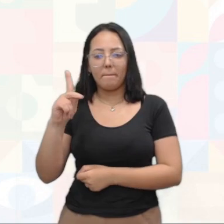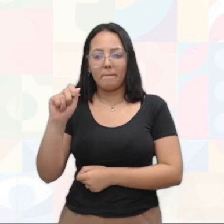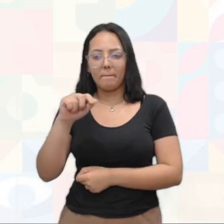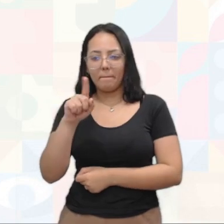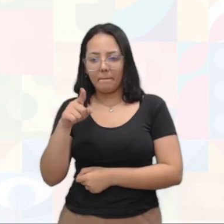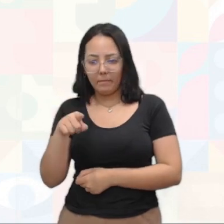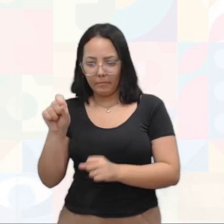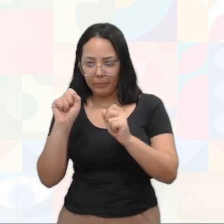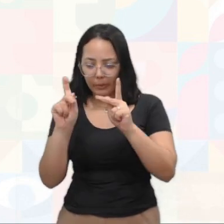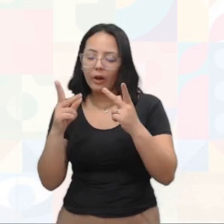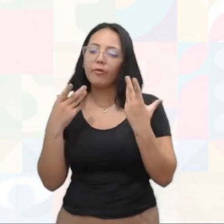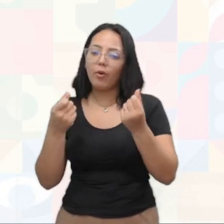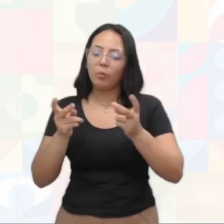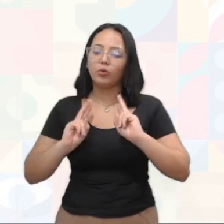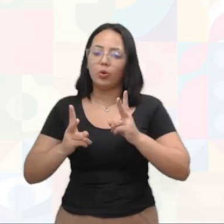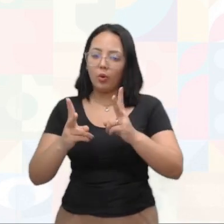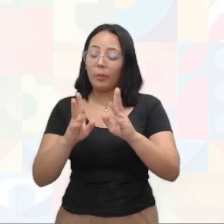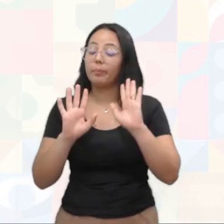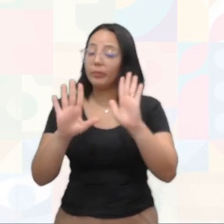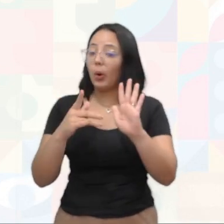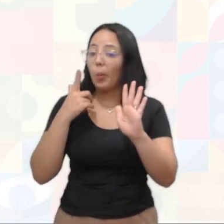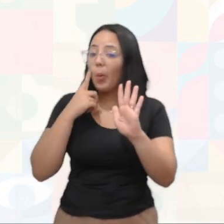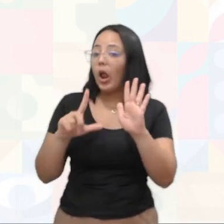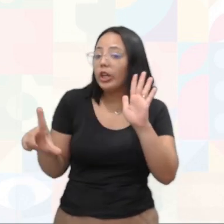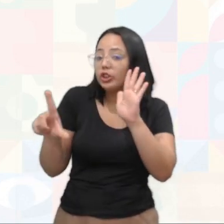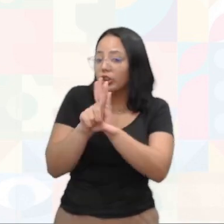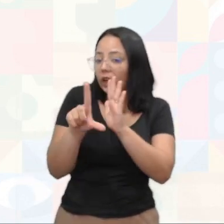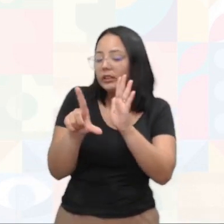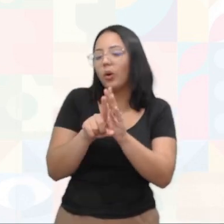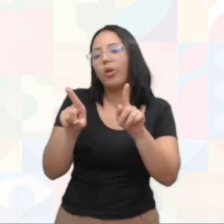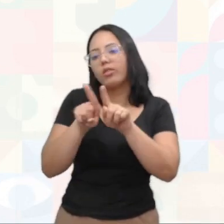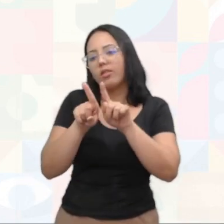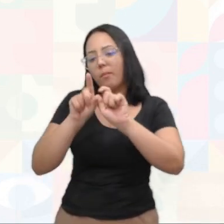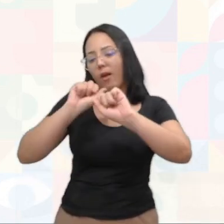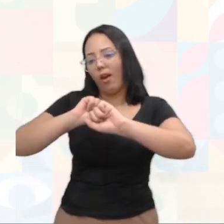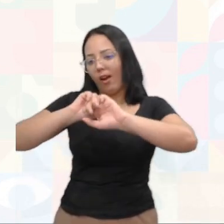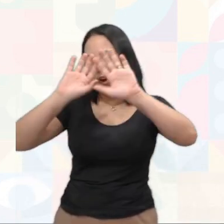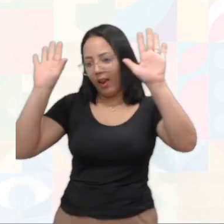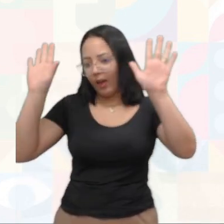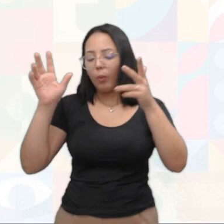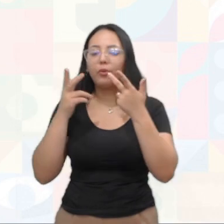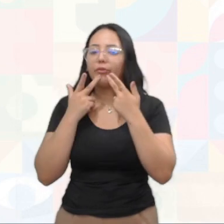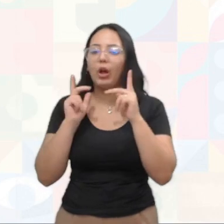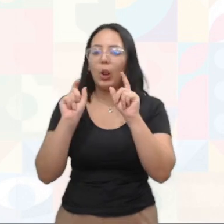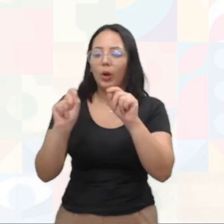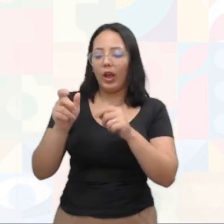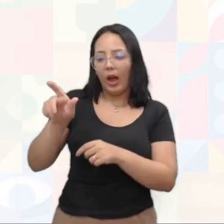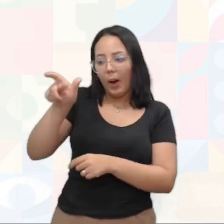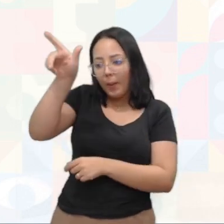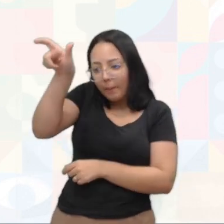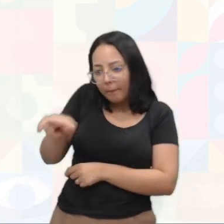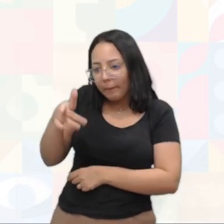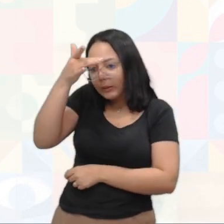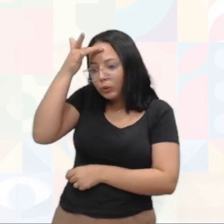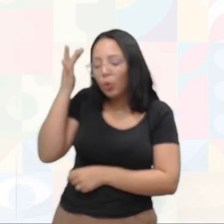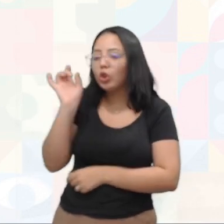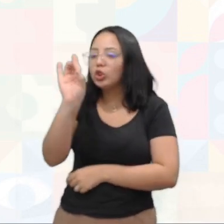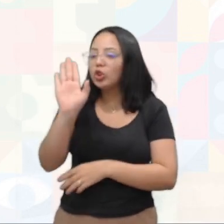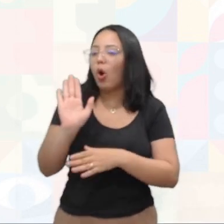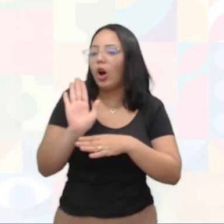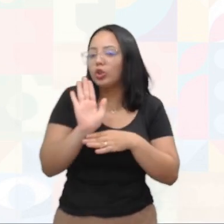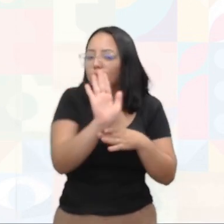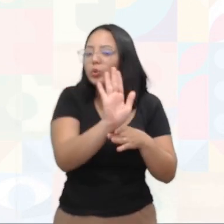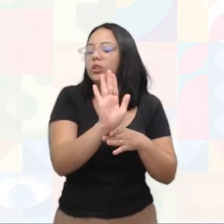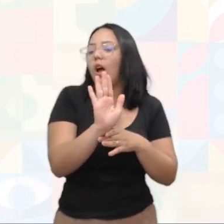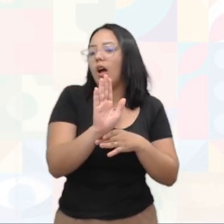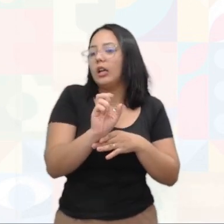vamos prosseguir. A legislação também é clara quando diz que a pessoa só poderá prestar socorro